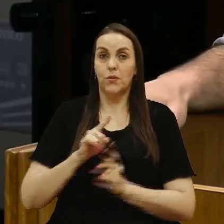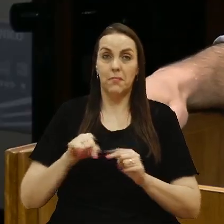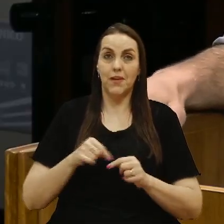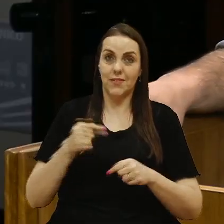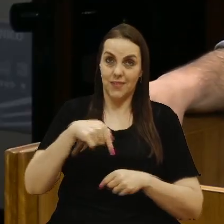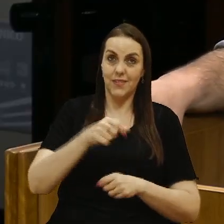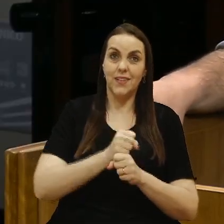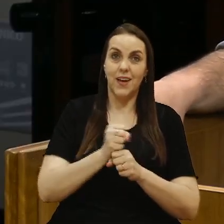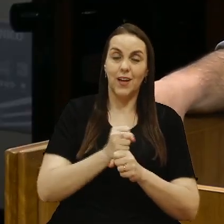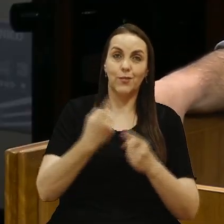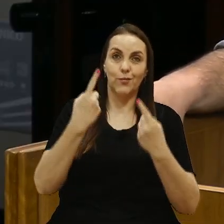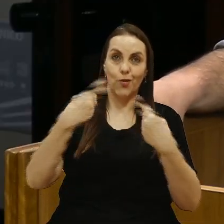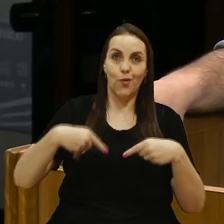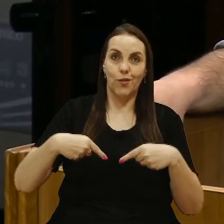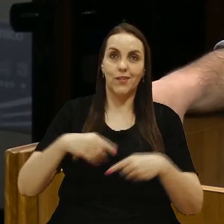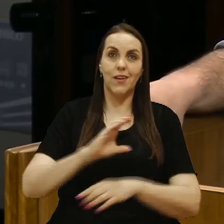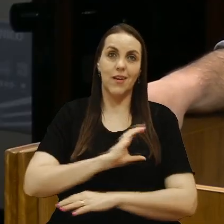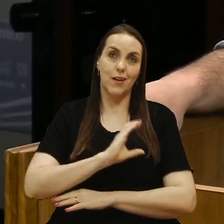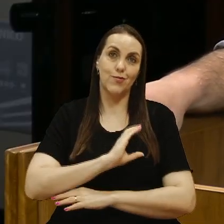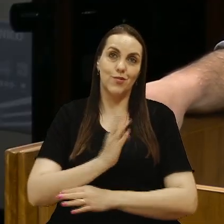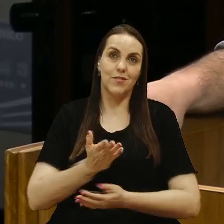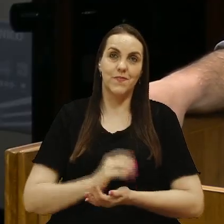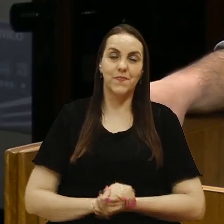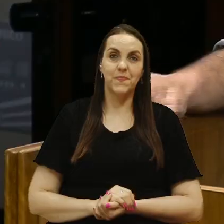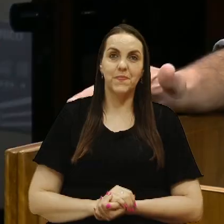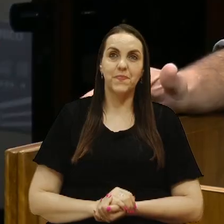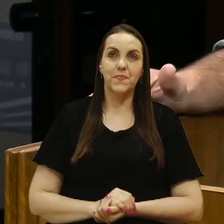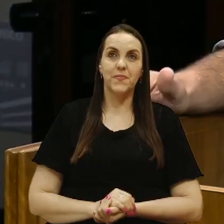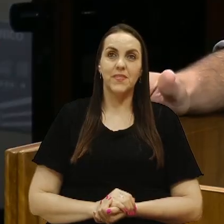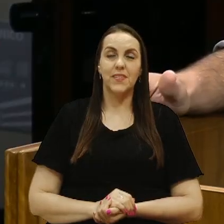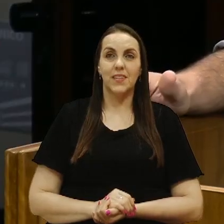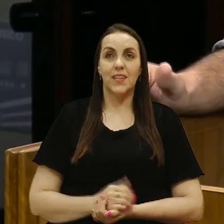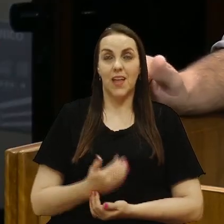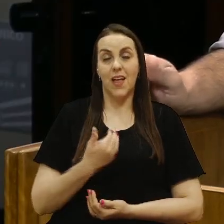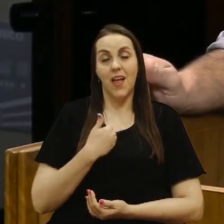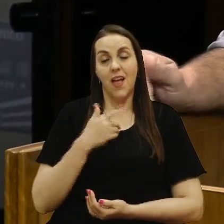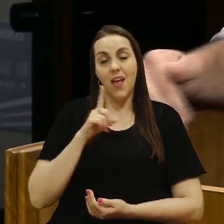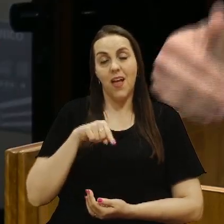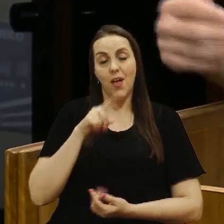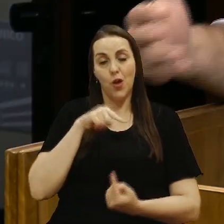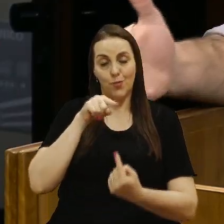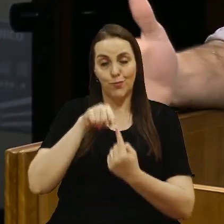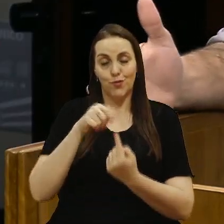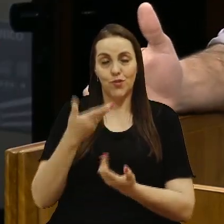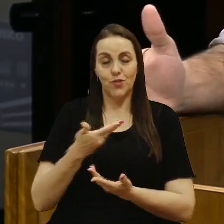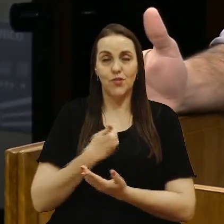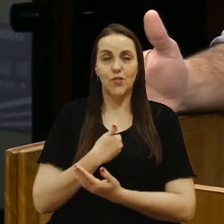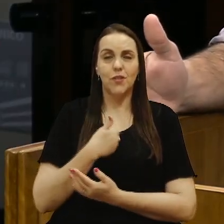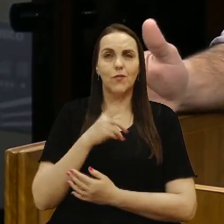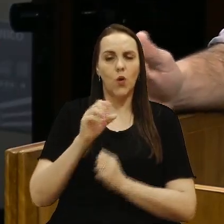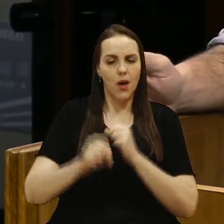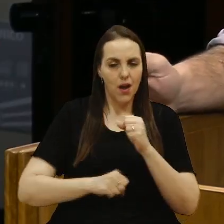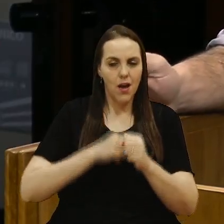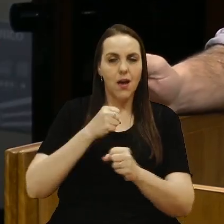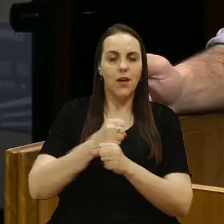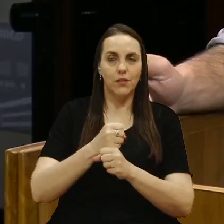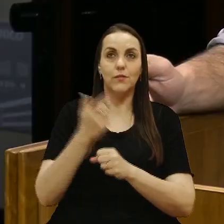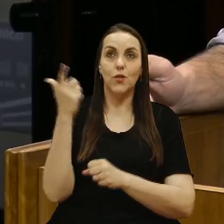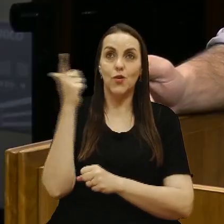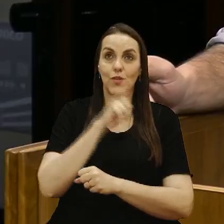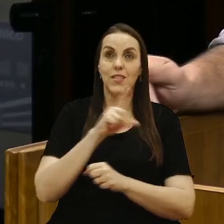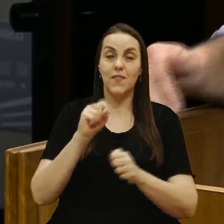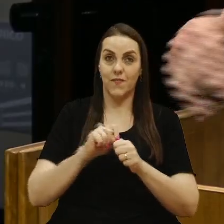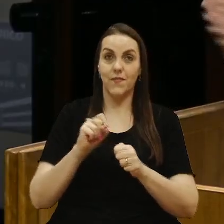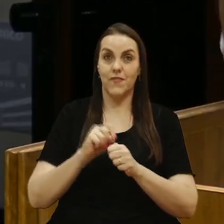iremos fazer contra o Ser Caxias Master. E a ideia é que nos próximos anos a gente consiga